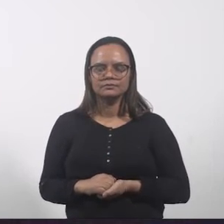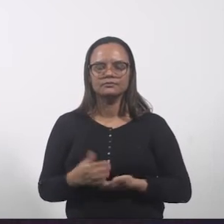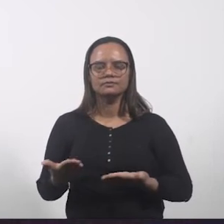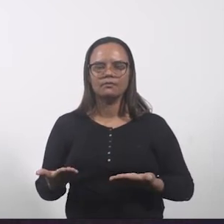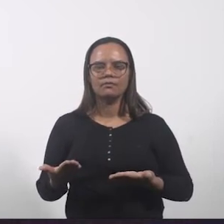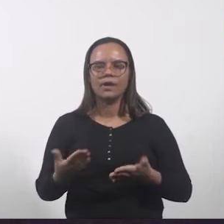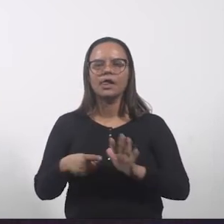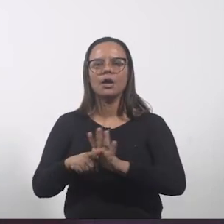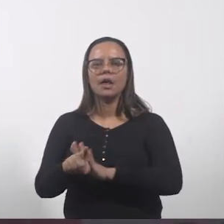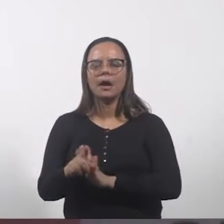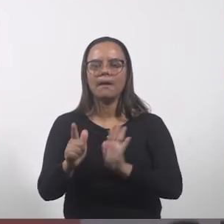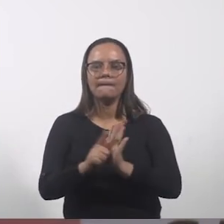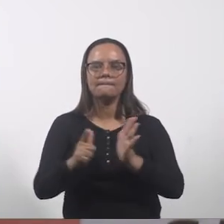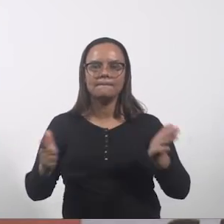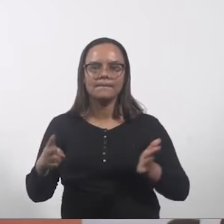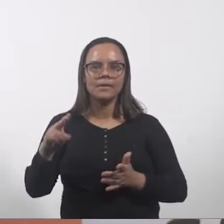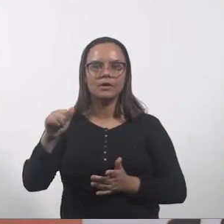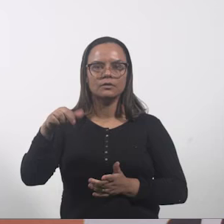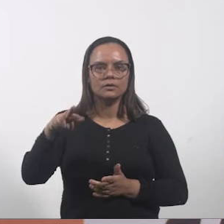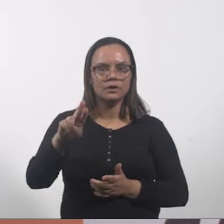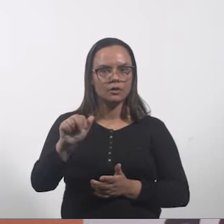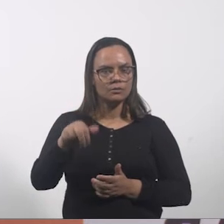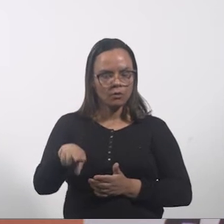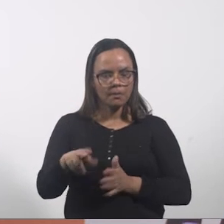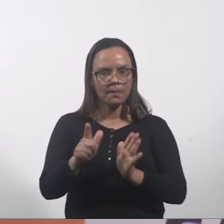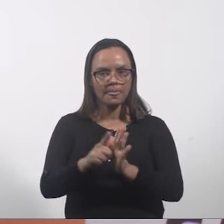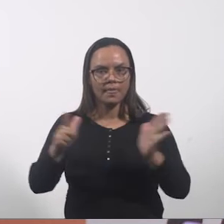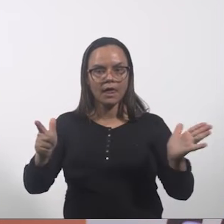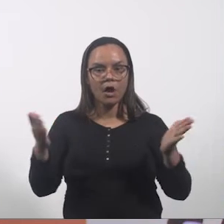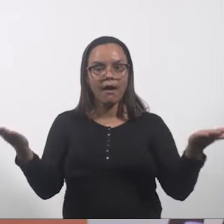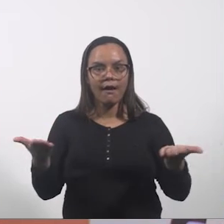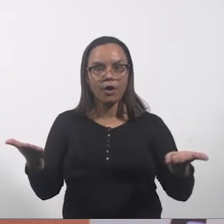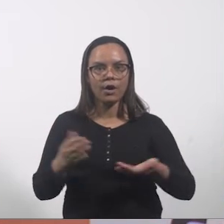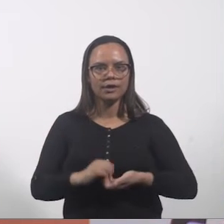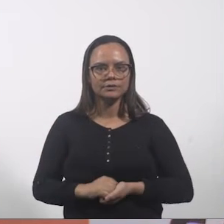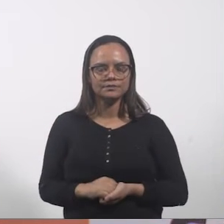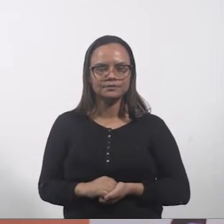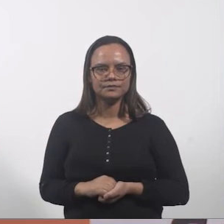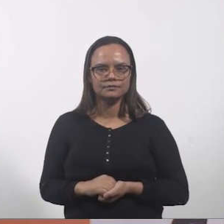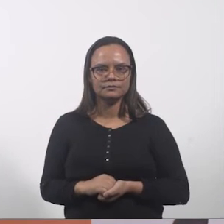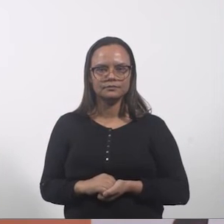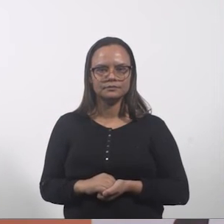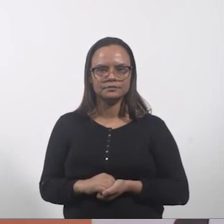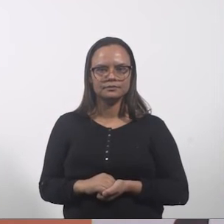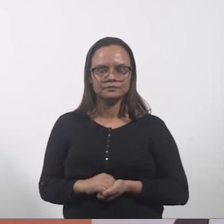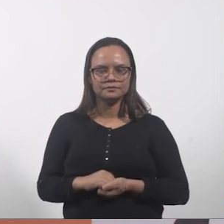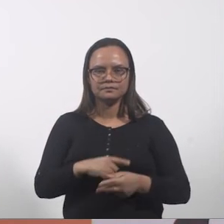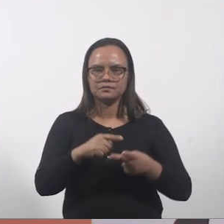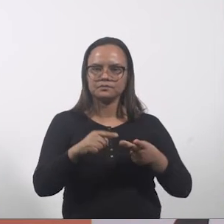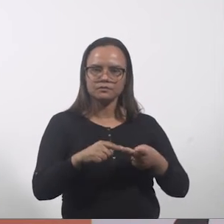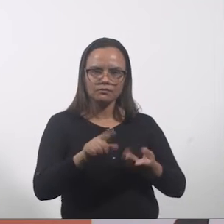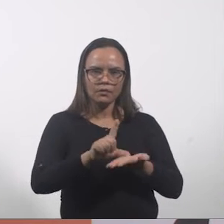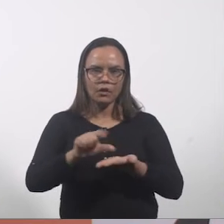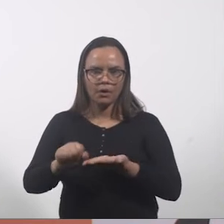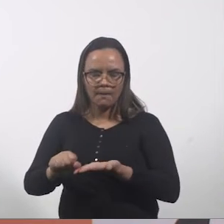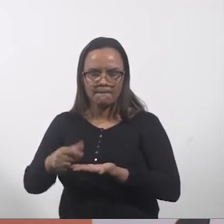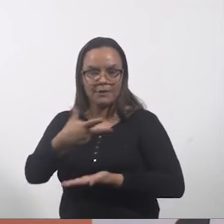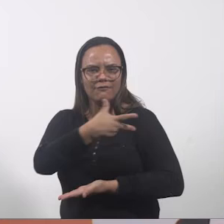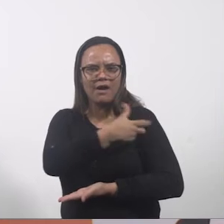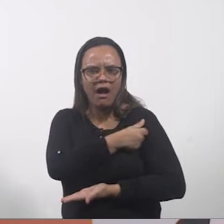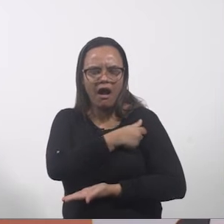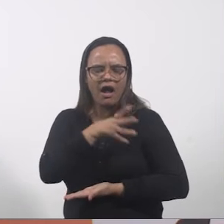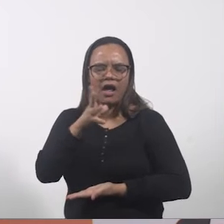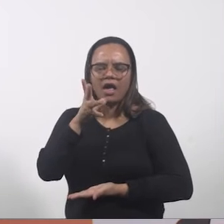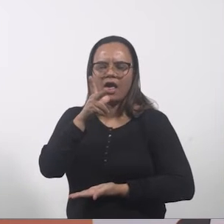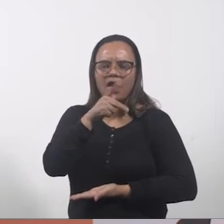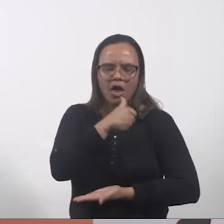A pergunta do jornalista Cleiton Freitas, do jornal Agora. A adesão à D2 da vacina está lenta